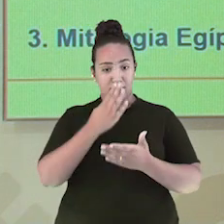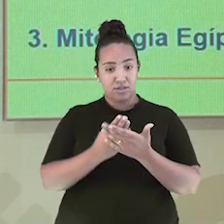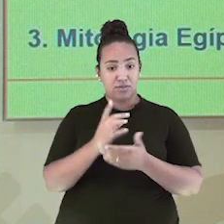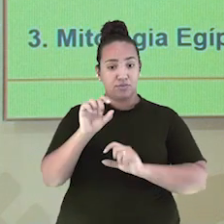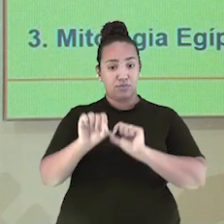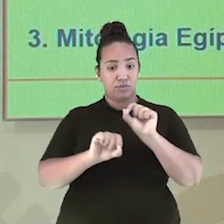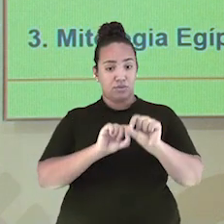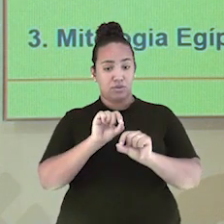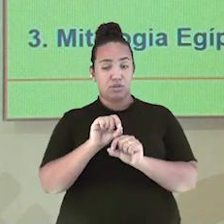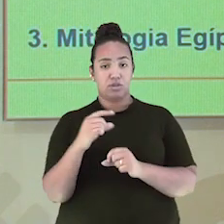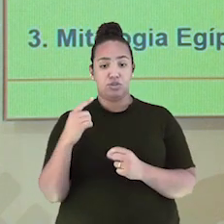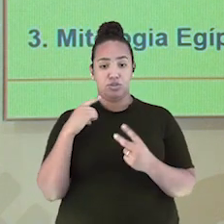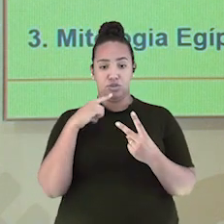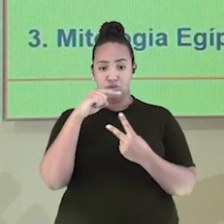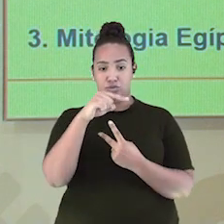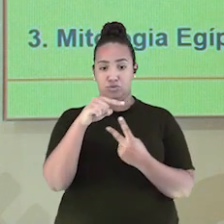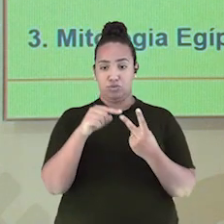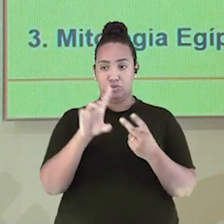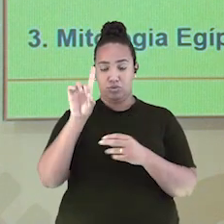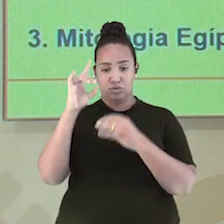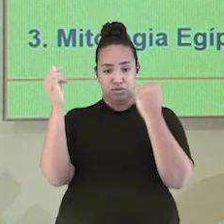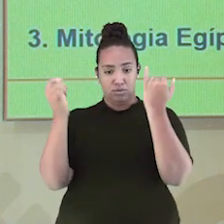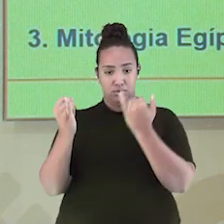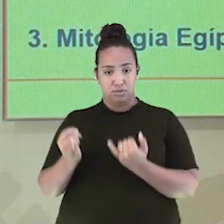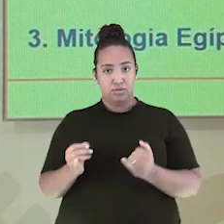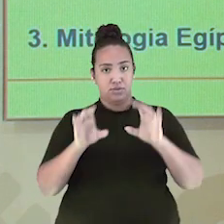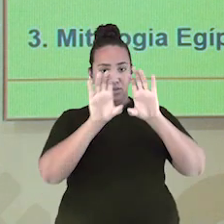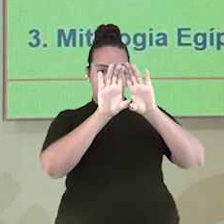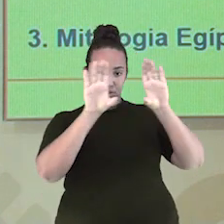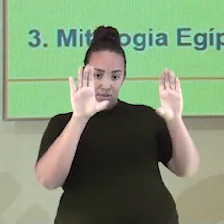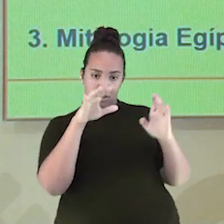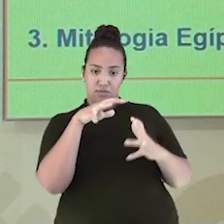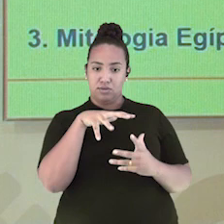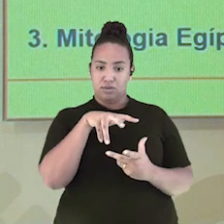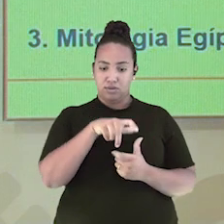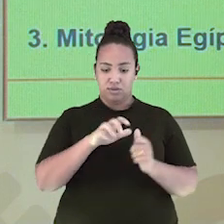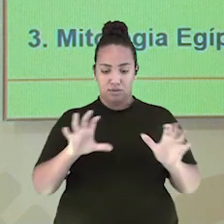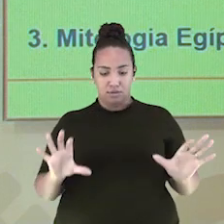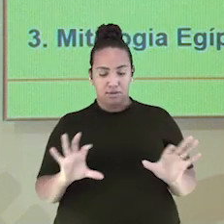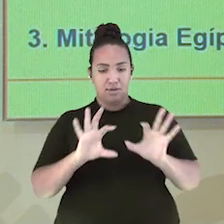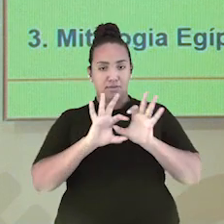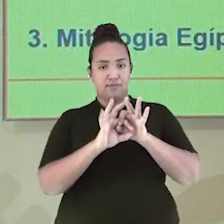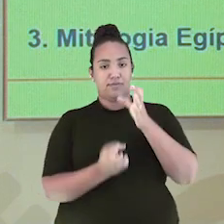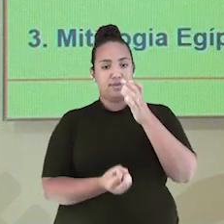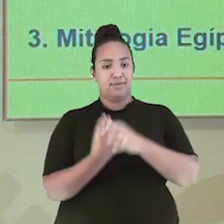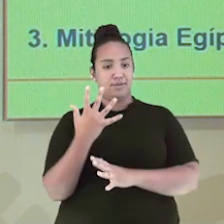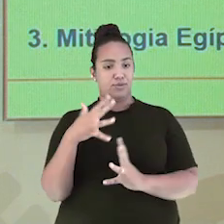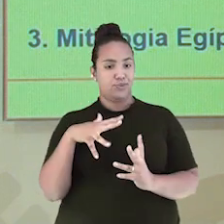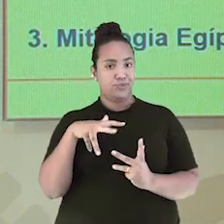de Urano, o deus céu, e Gaia, a deusa terra, que deram origem ao mundo.